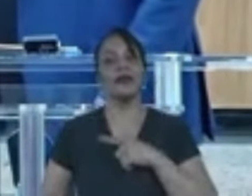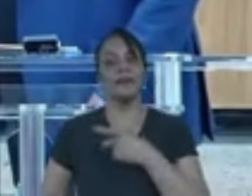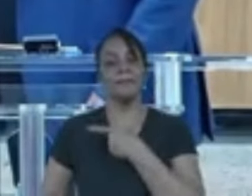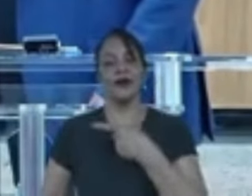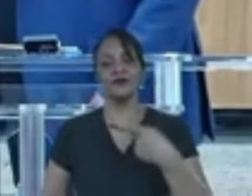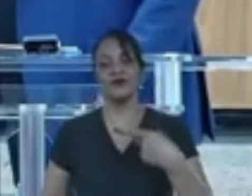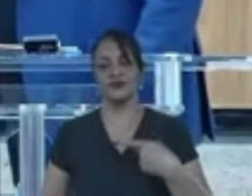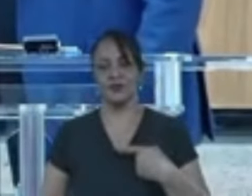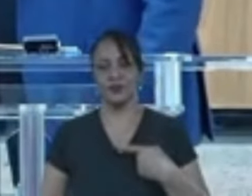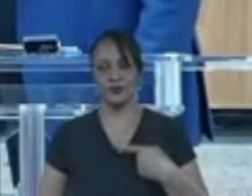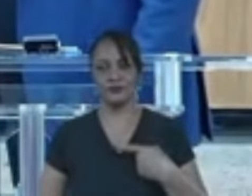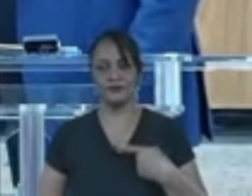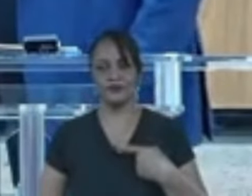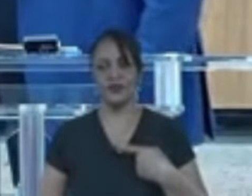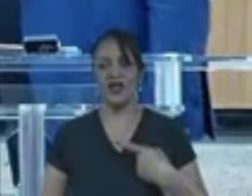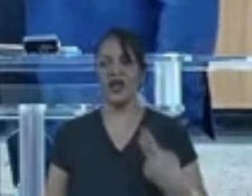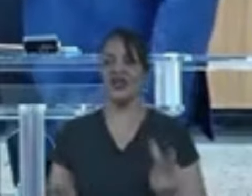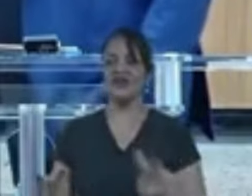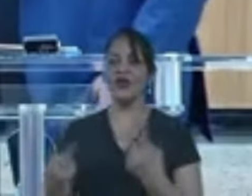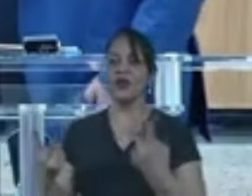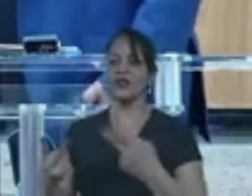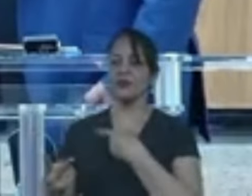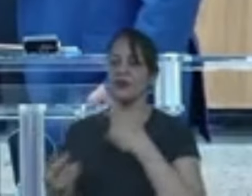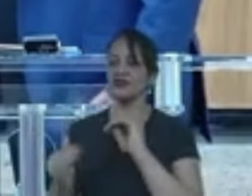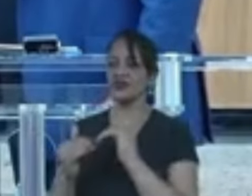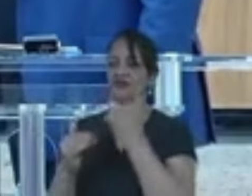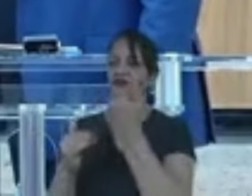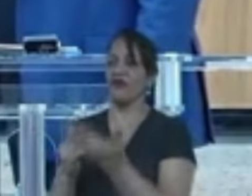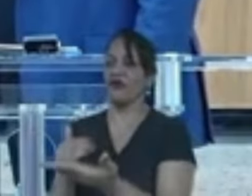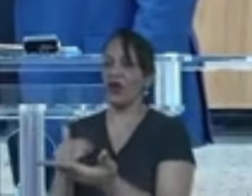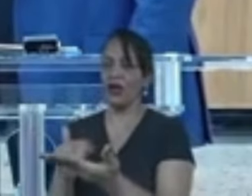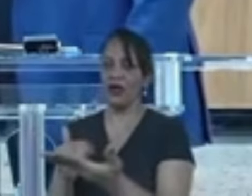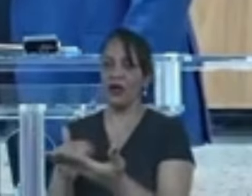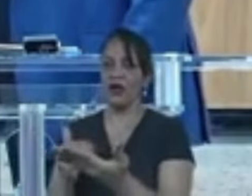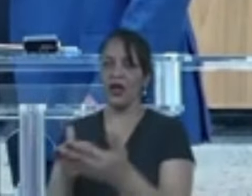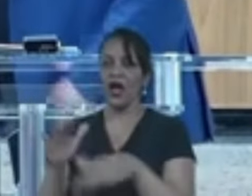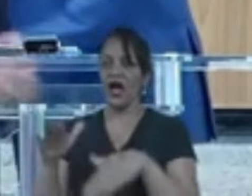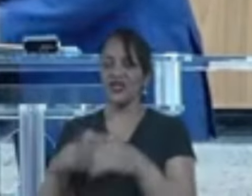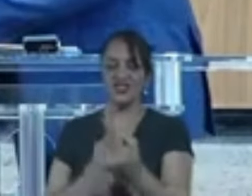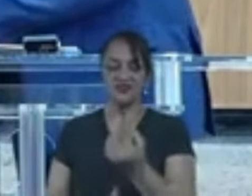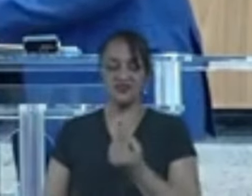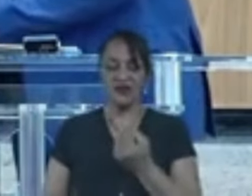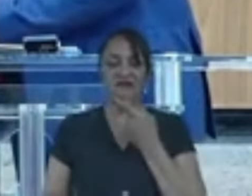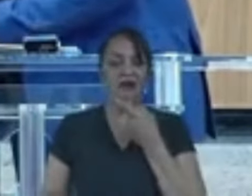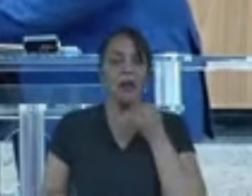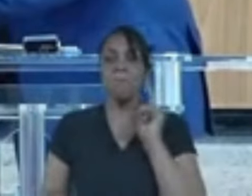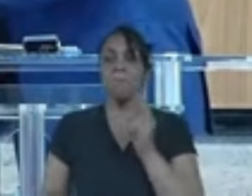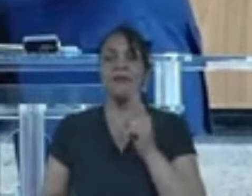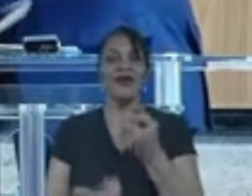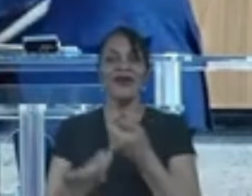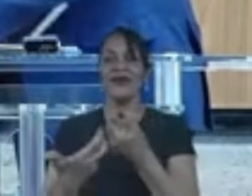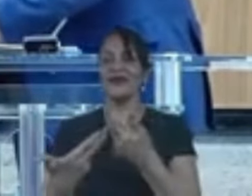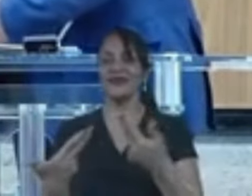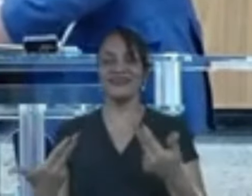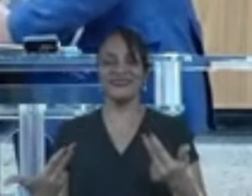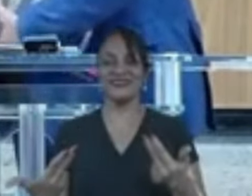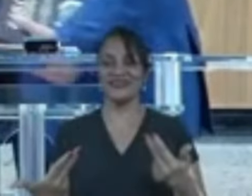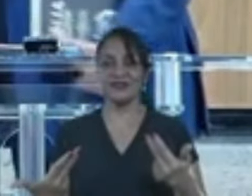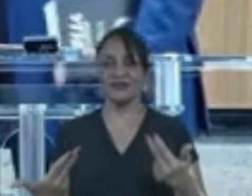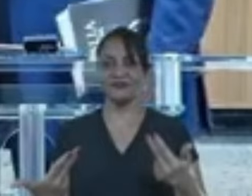mais valor a pastor de fora, que vem aqui falar as mesmas coisas, né?